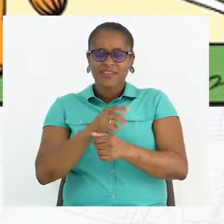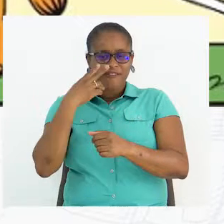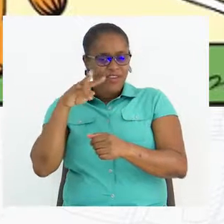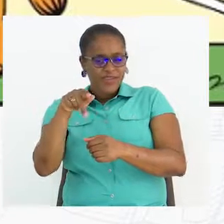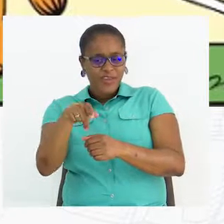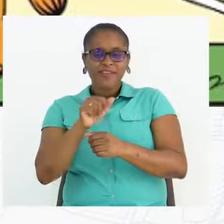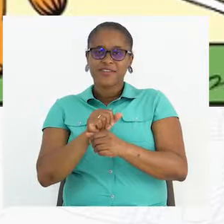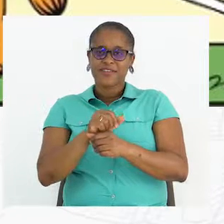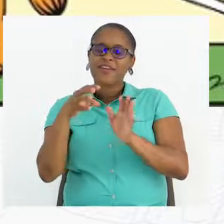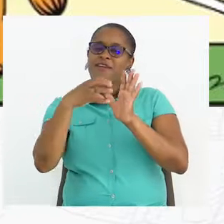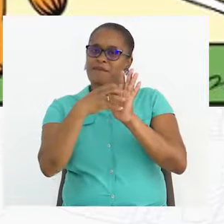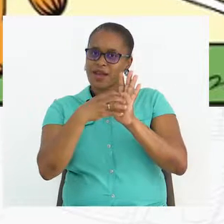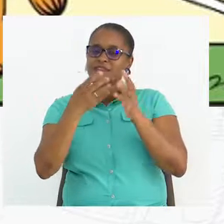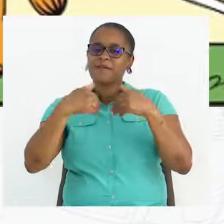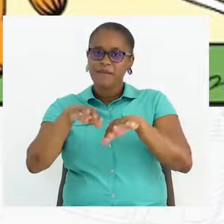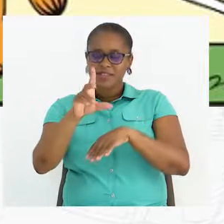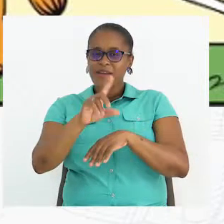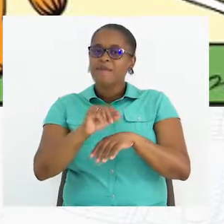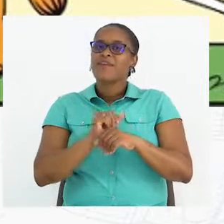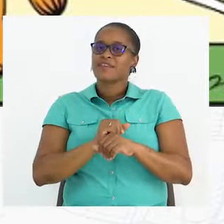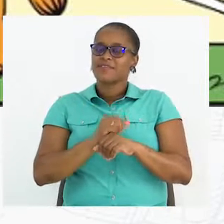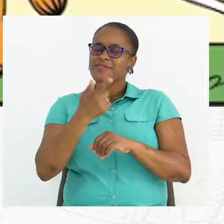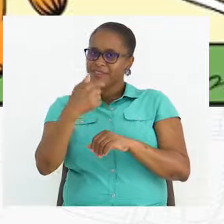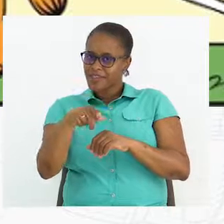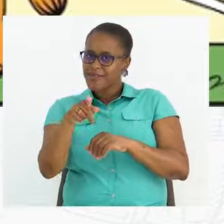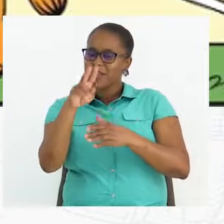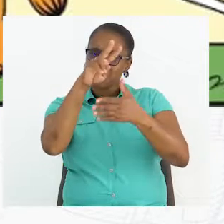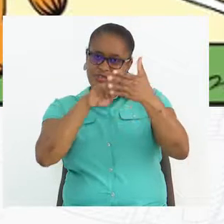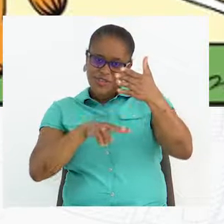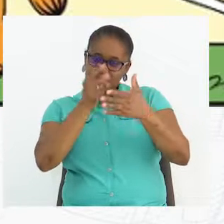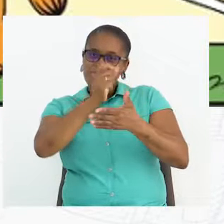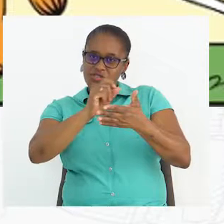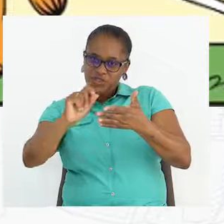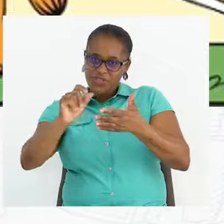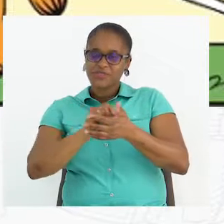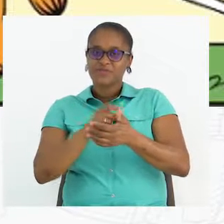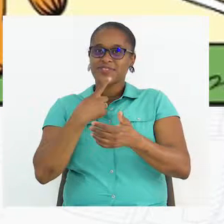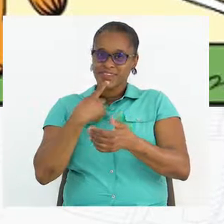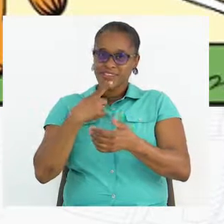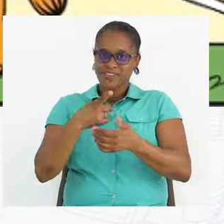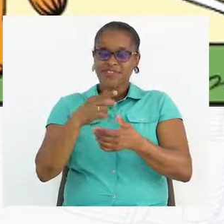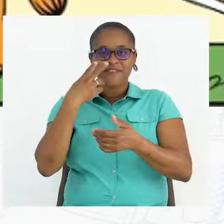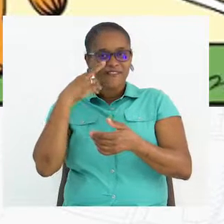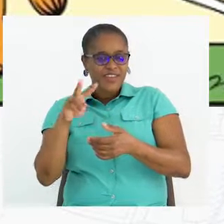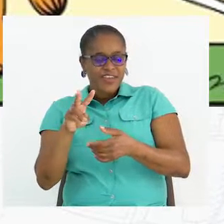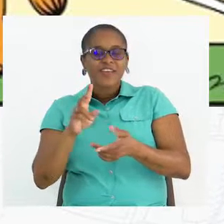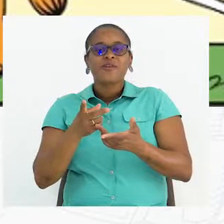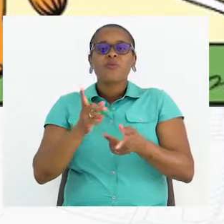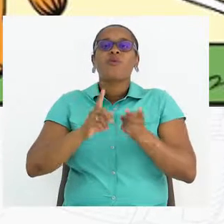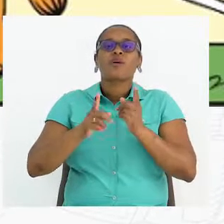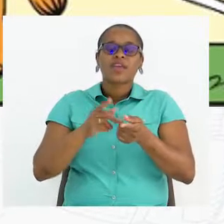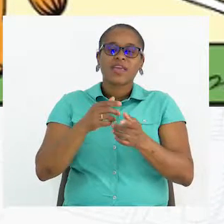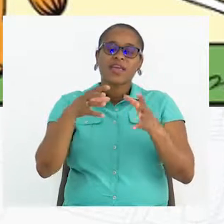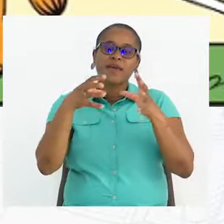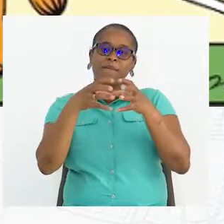aqui imagens, mas também temos texto escrito. Muito bem, então vejamos o que é